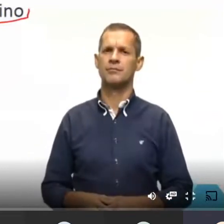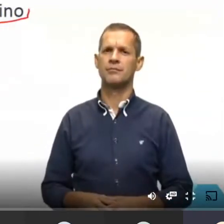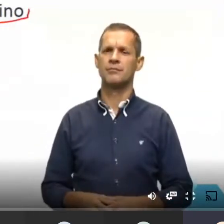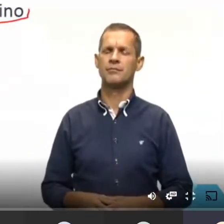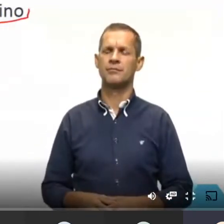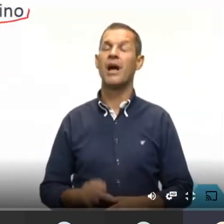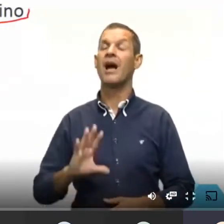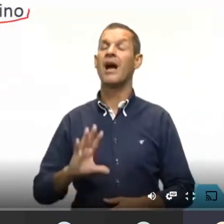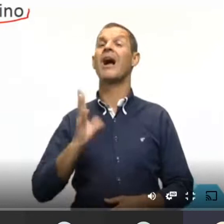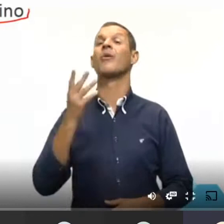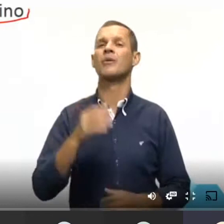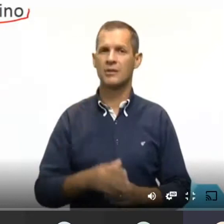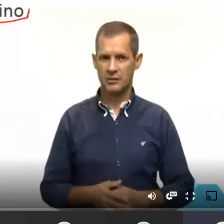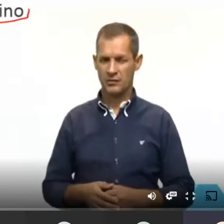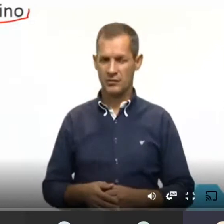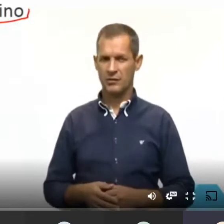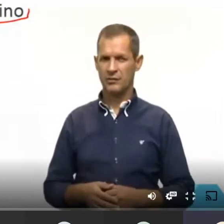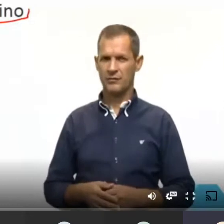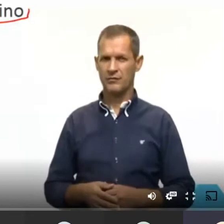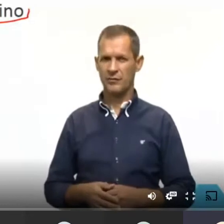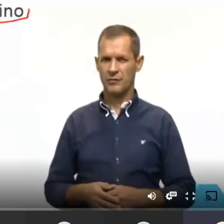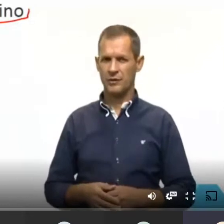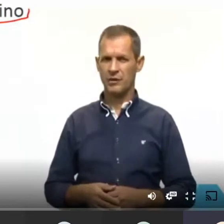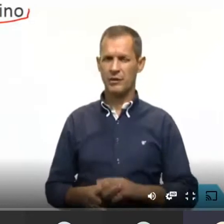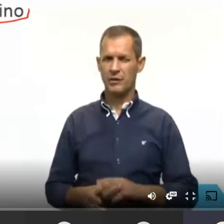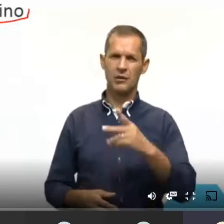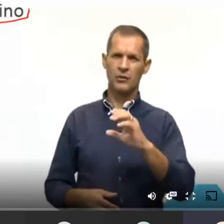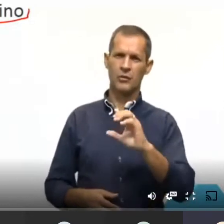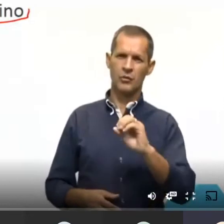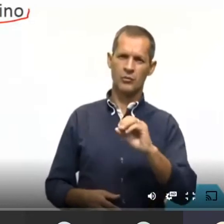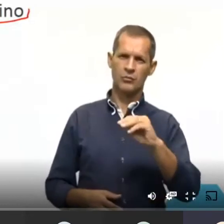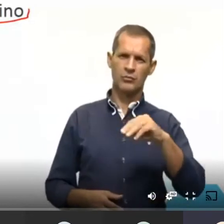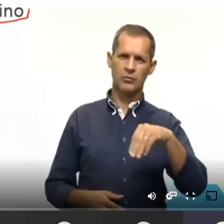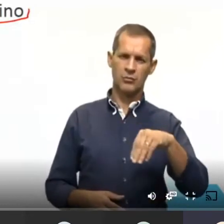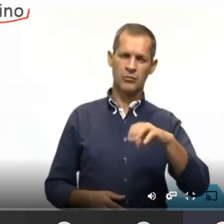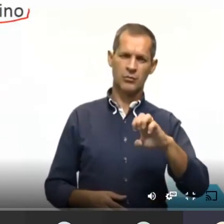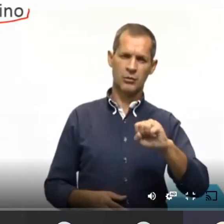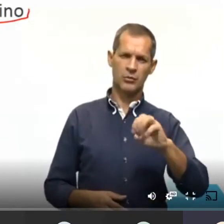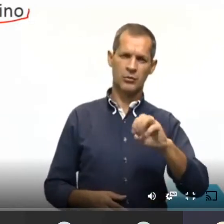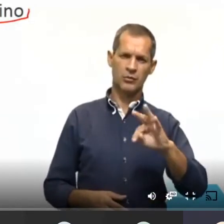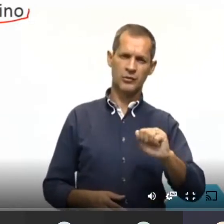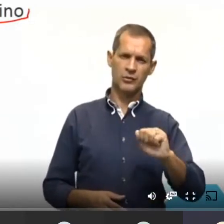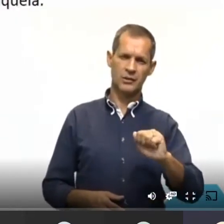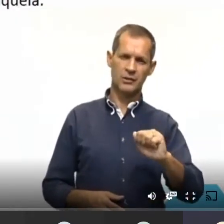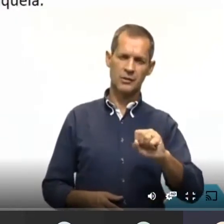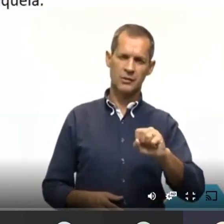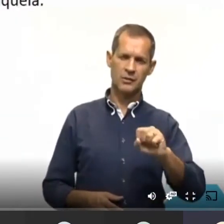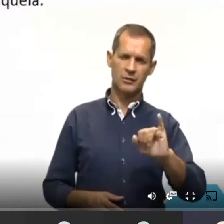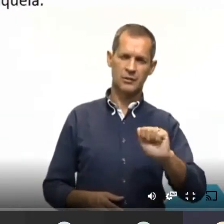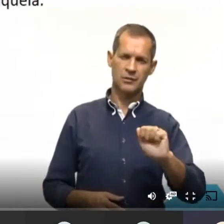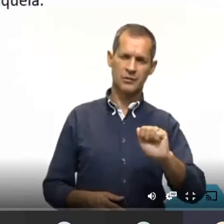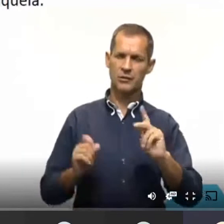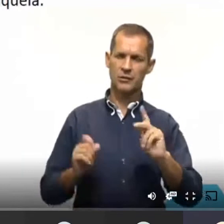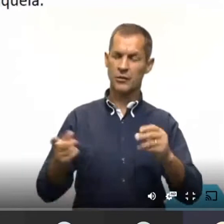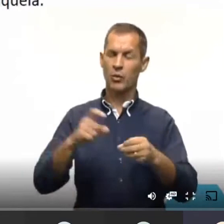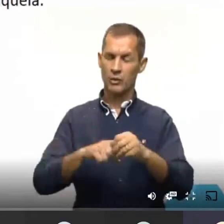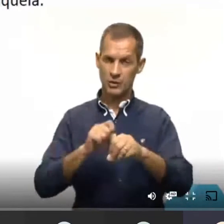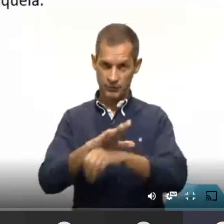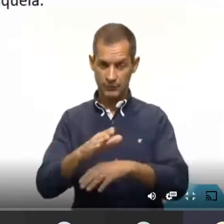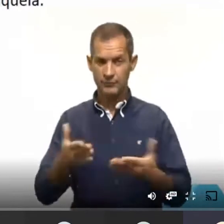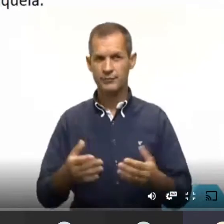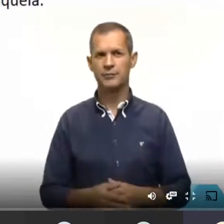né, ocorre a homeostasia, ok? Continuando